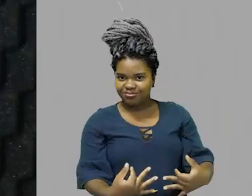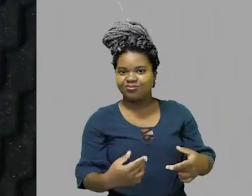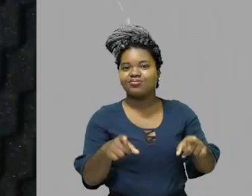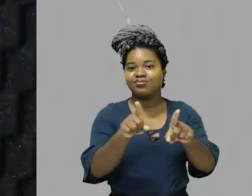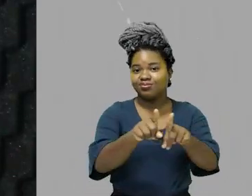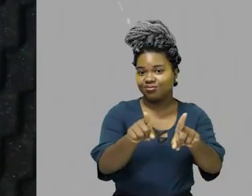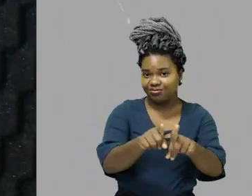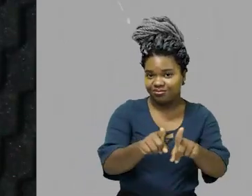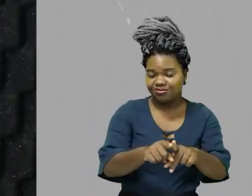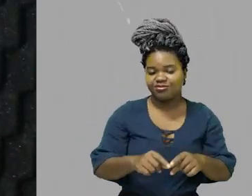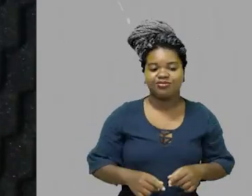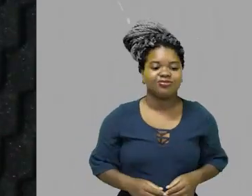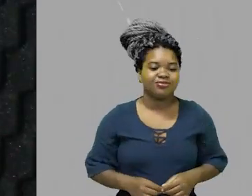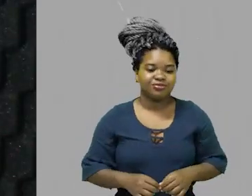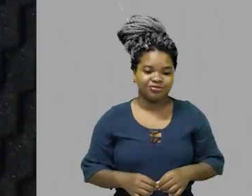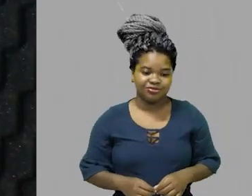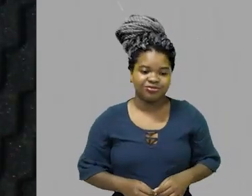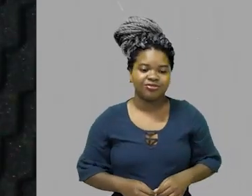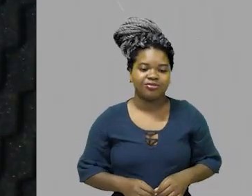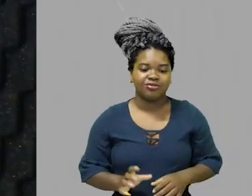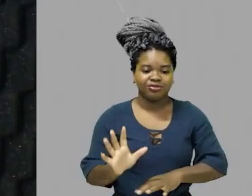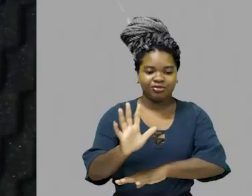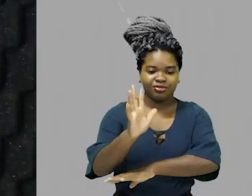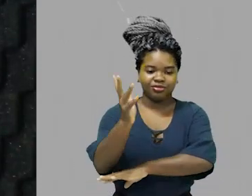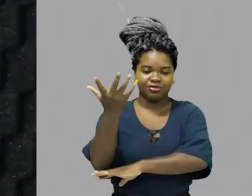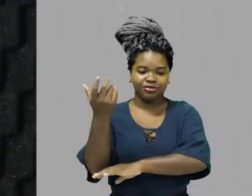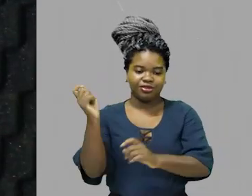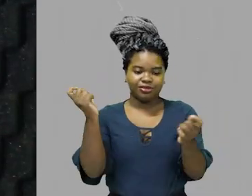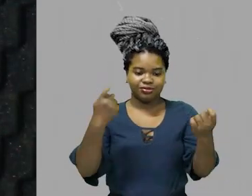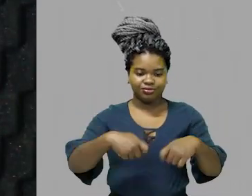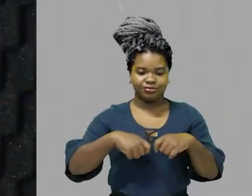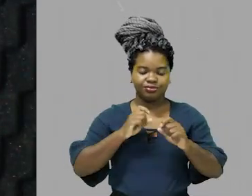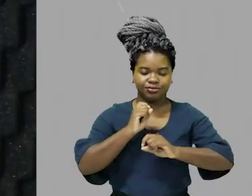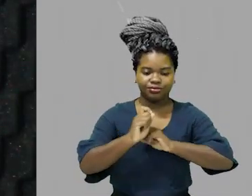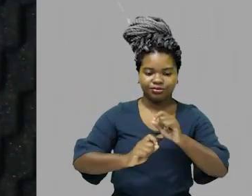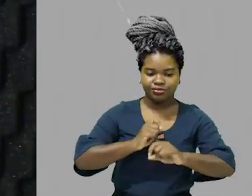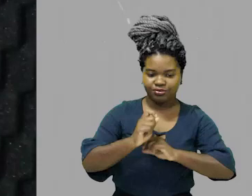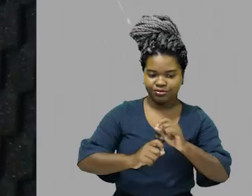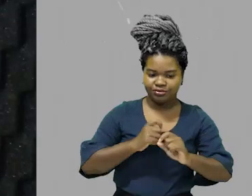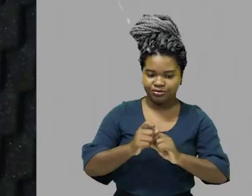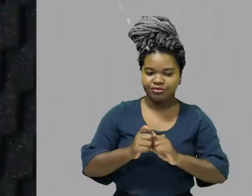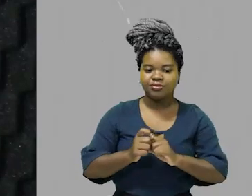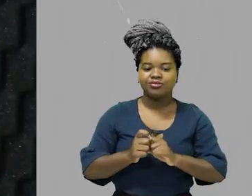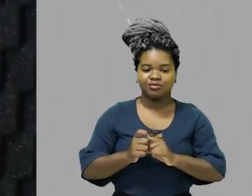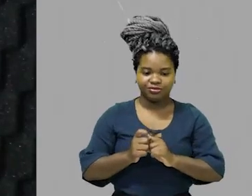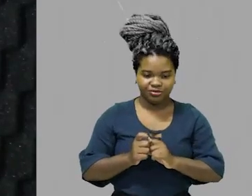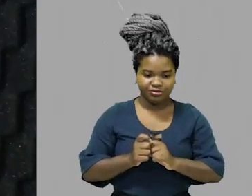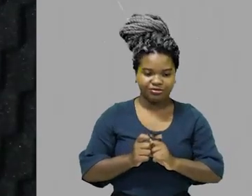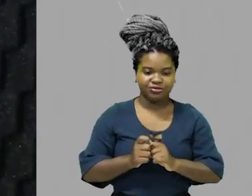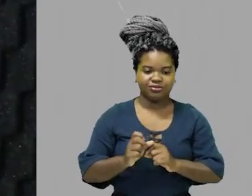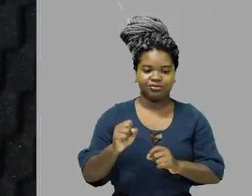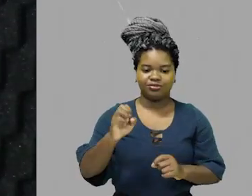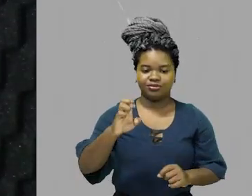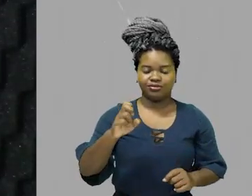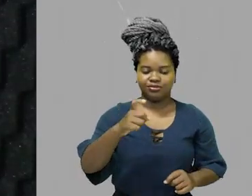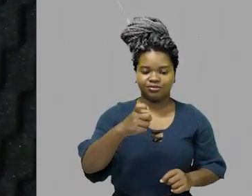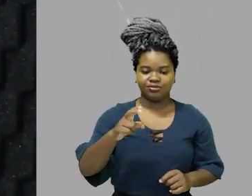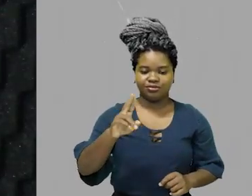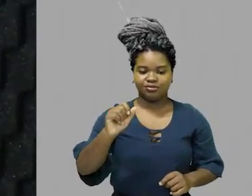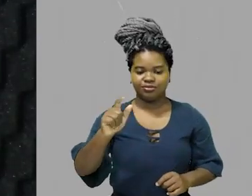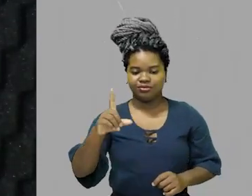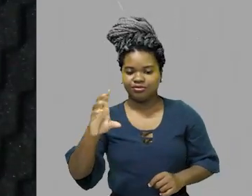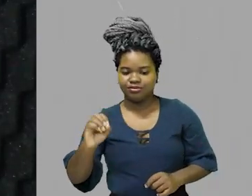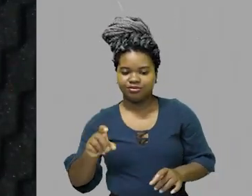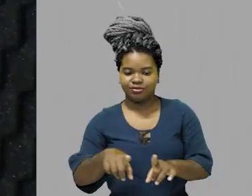também. As plantas, elas podem apresentar, elas têm reprodução sexuada e assexuada.